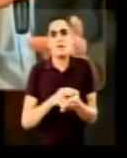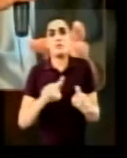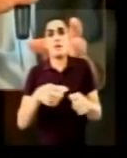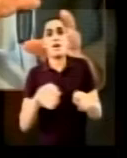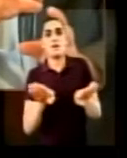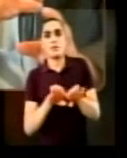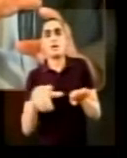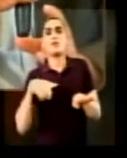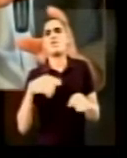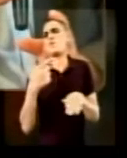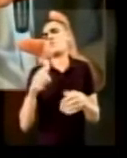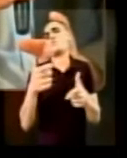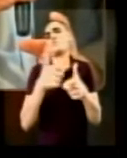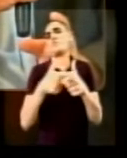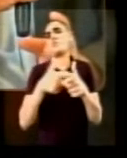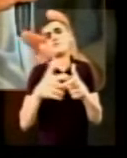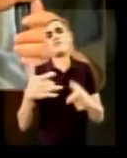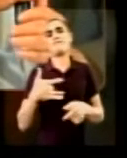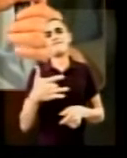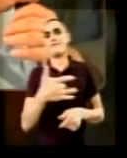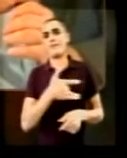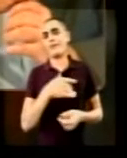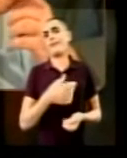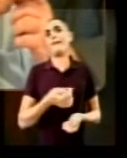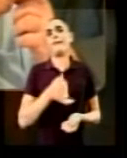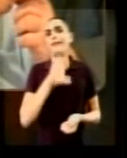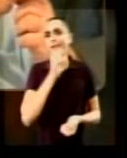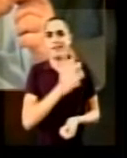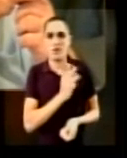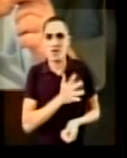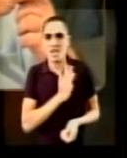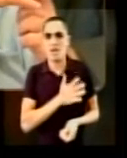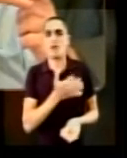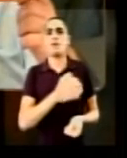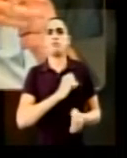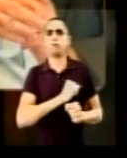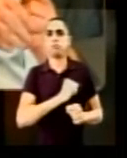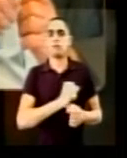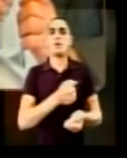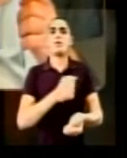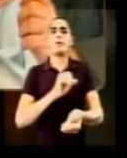do diabetes e assim por diante, foram ficando